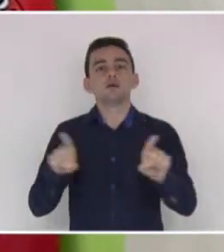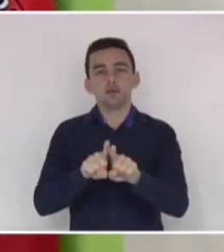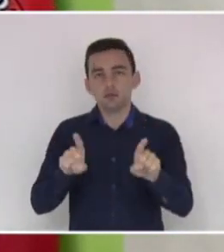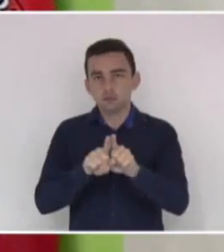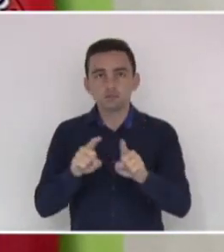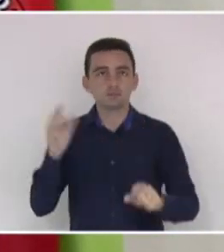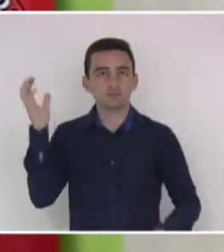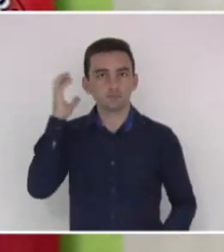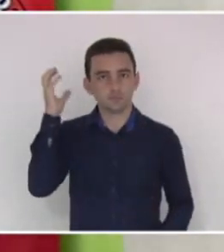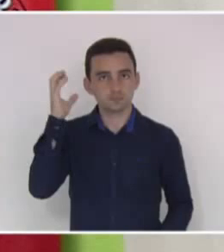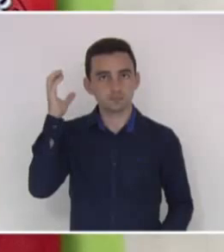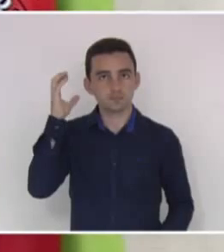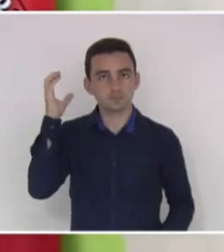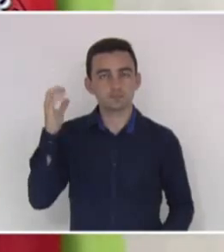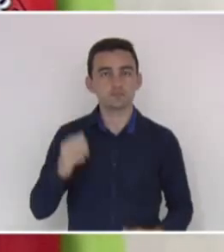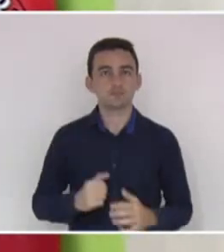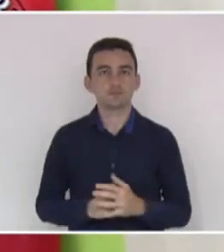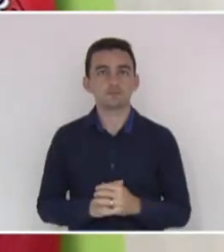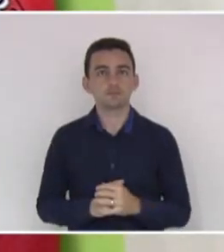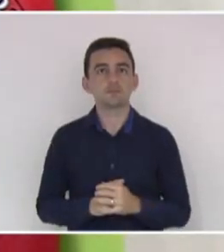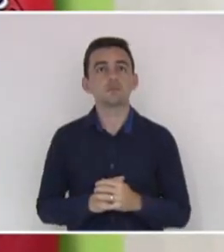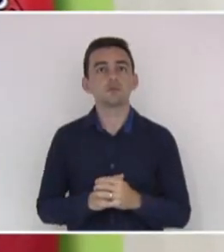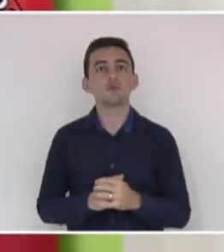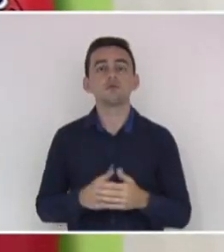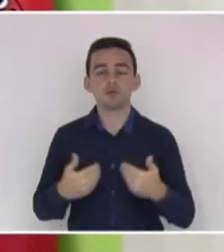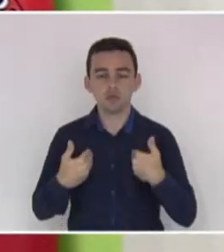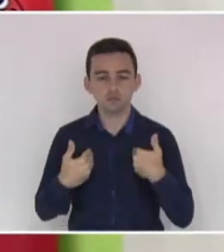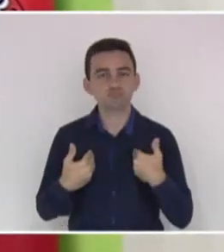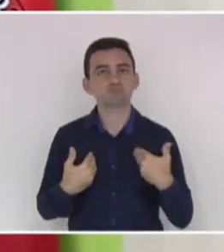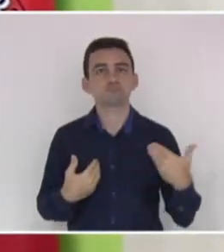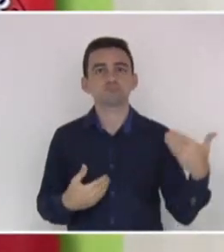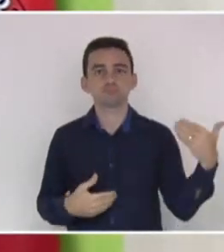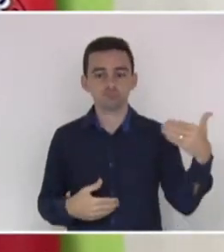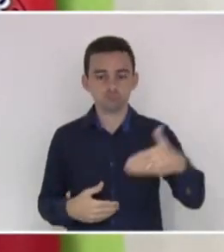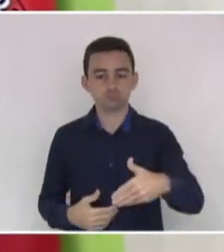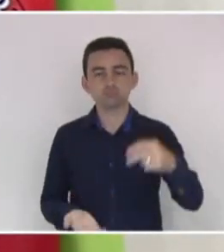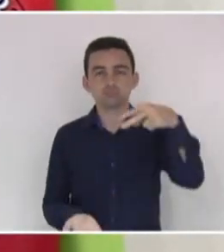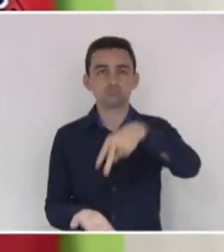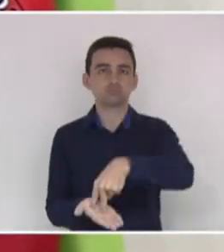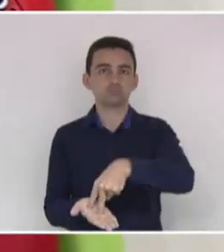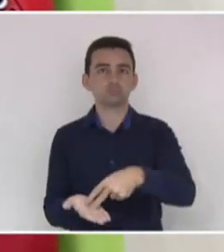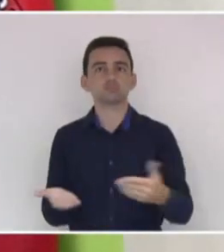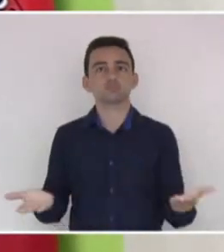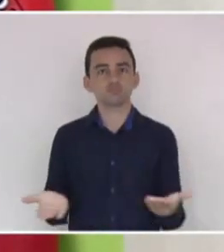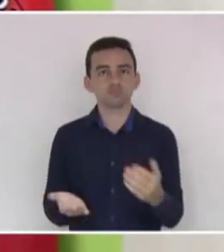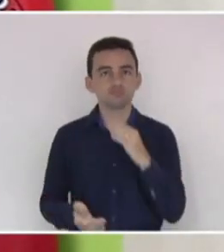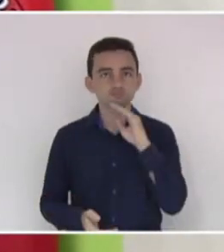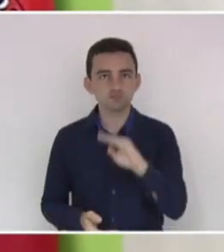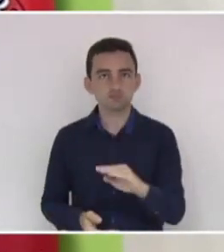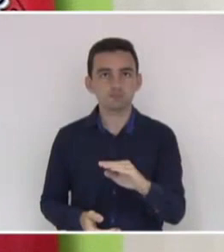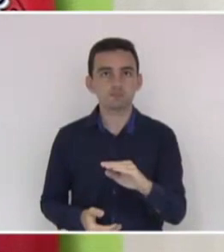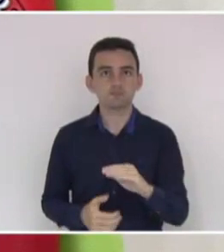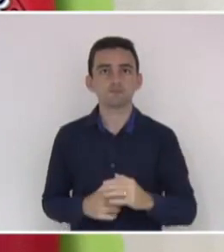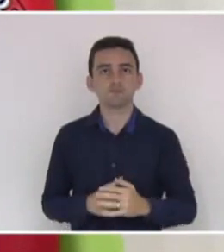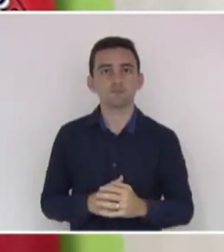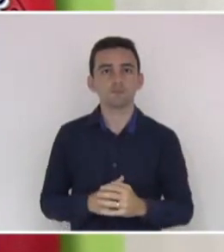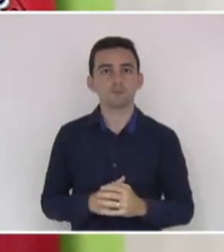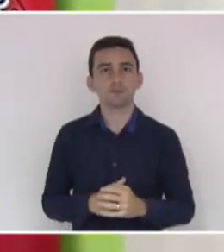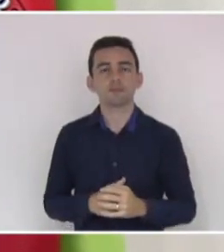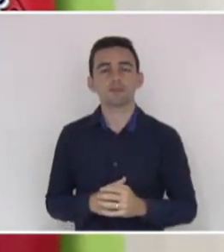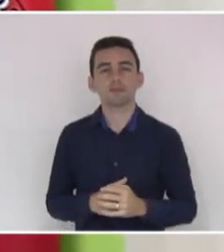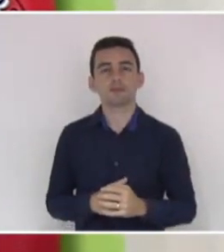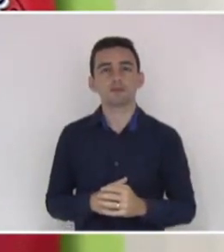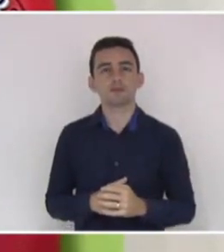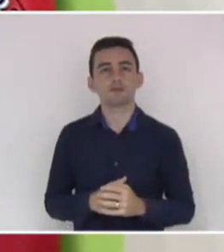Rádio Digital, e dizer que venho à tribuna na tarde de hoje para